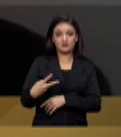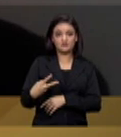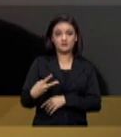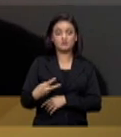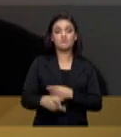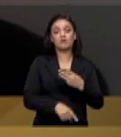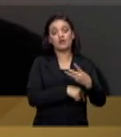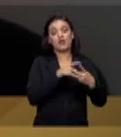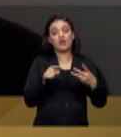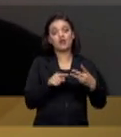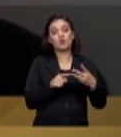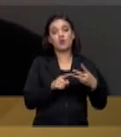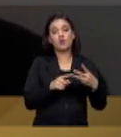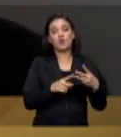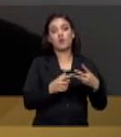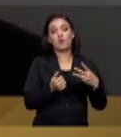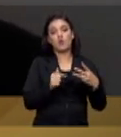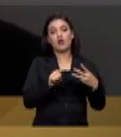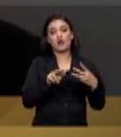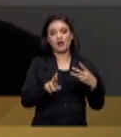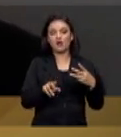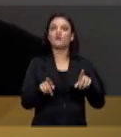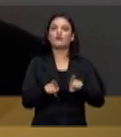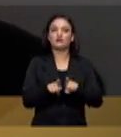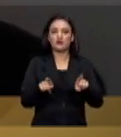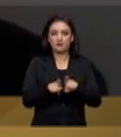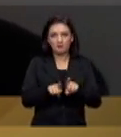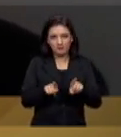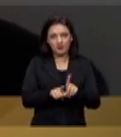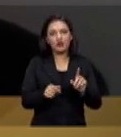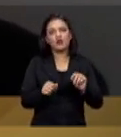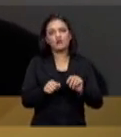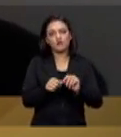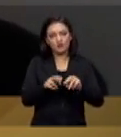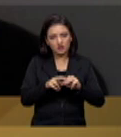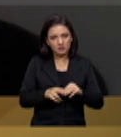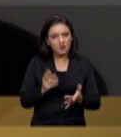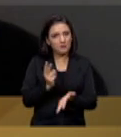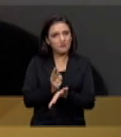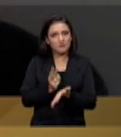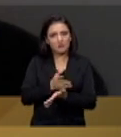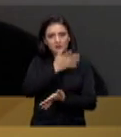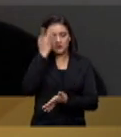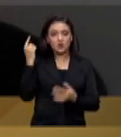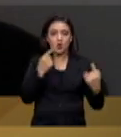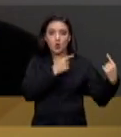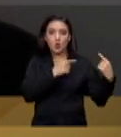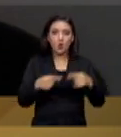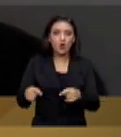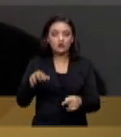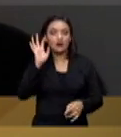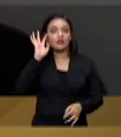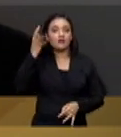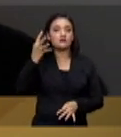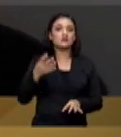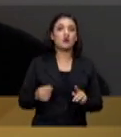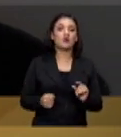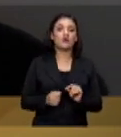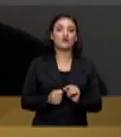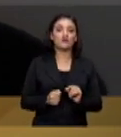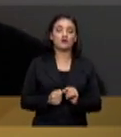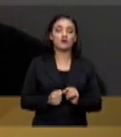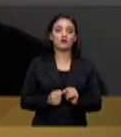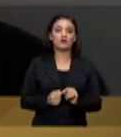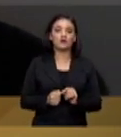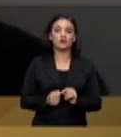um terceiro agravo, também interposto pelos impetrantes, contra o despacho no qual foram afetados